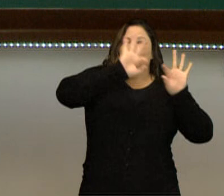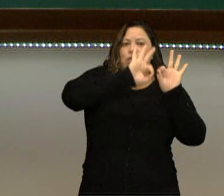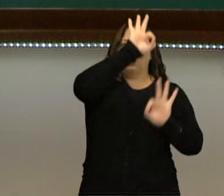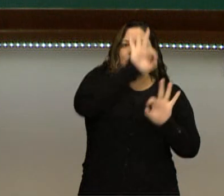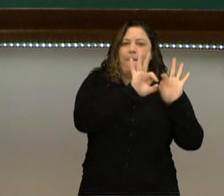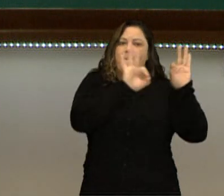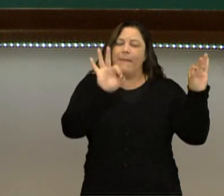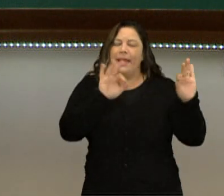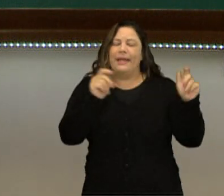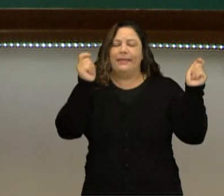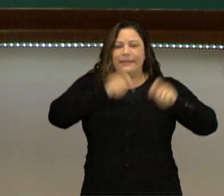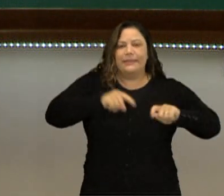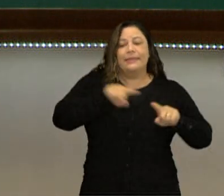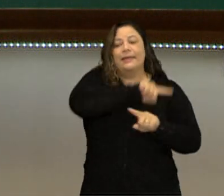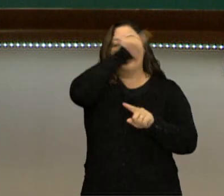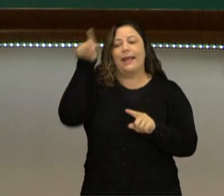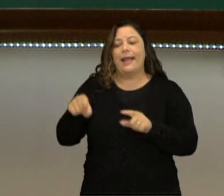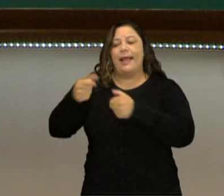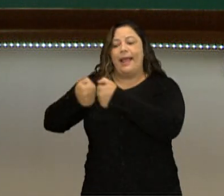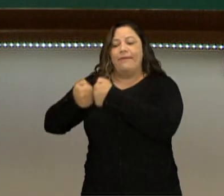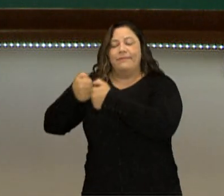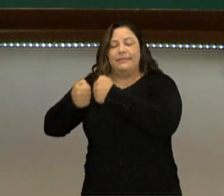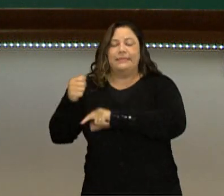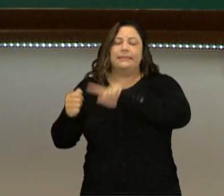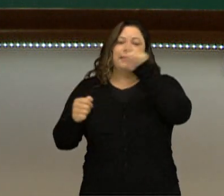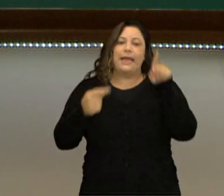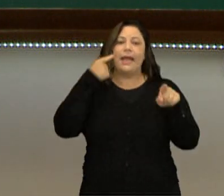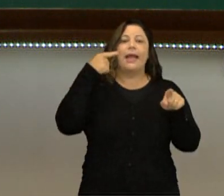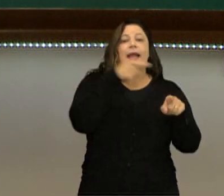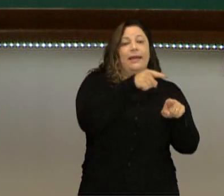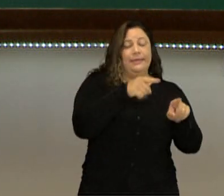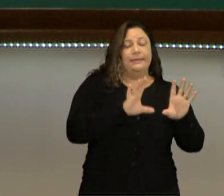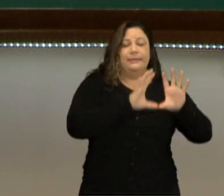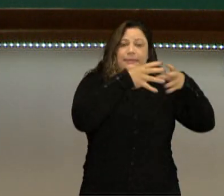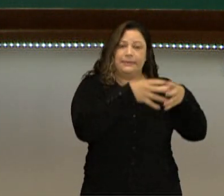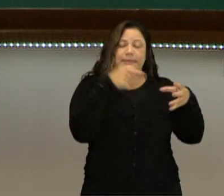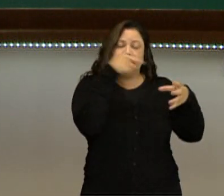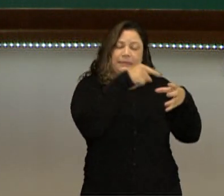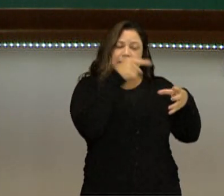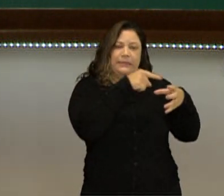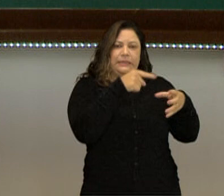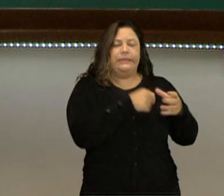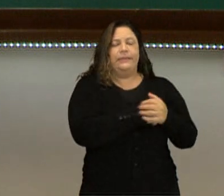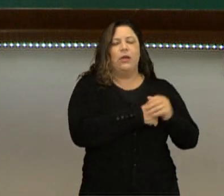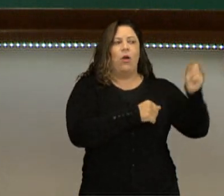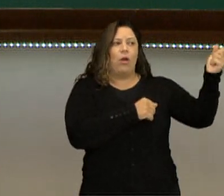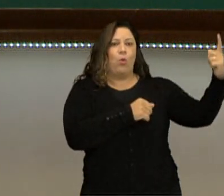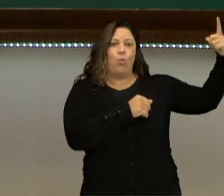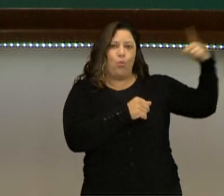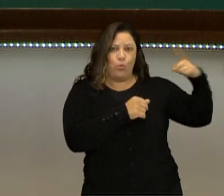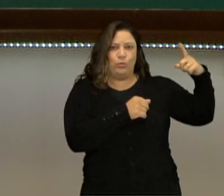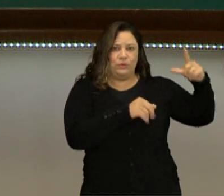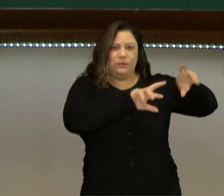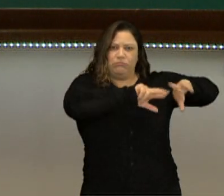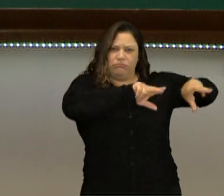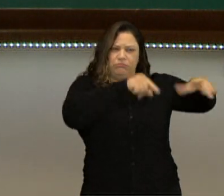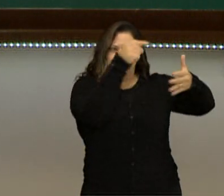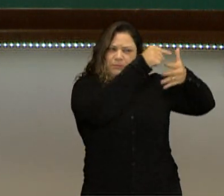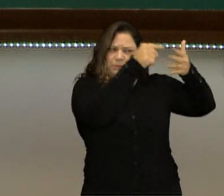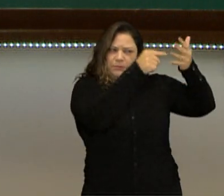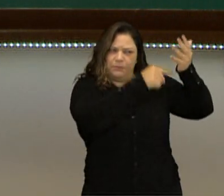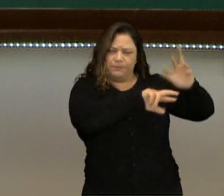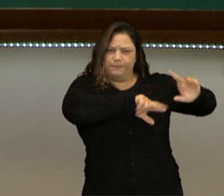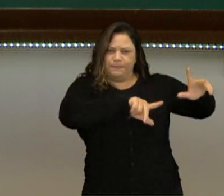a óptica física. A óptica geométrica, ela estuda os fenômenos da luz. E a óptica física, pessoal,